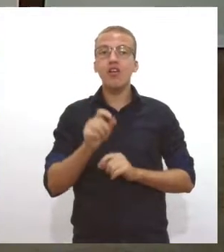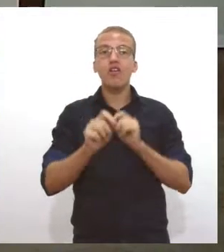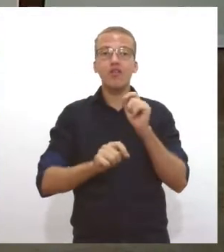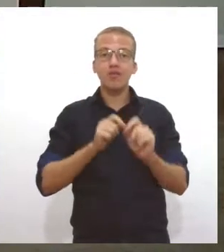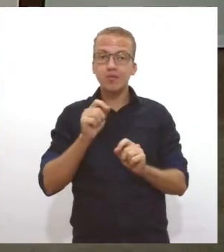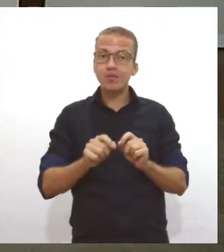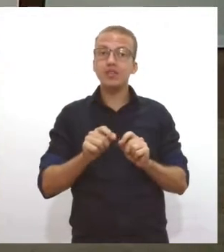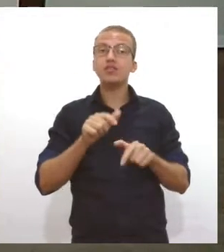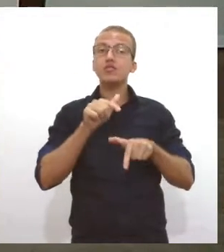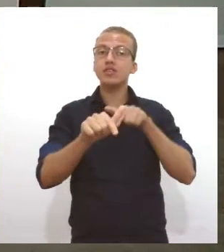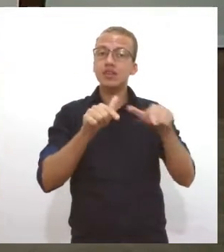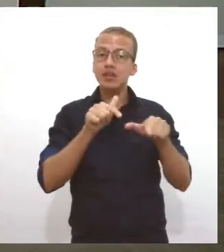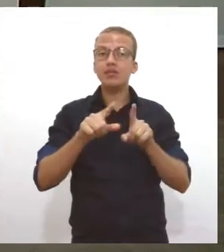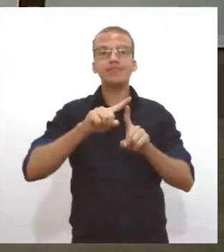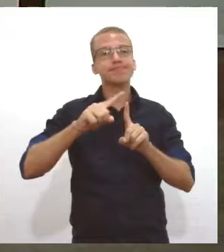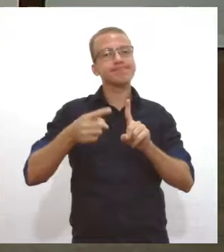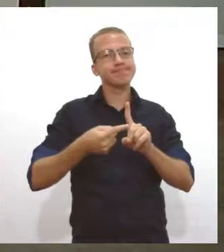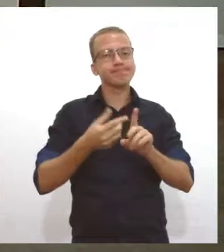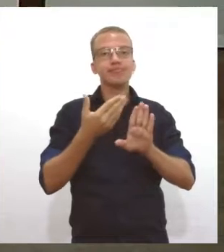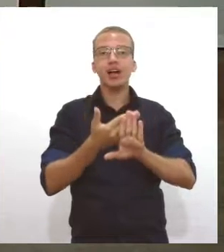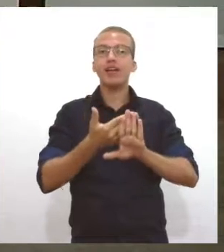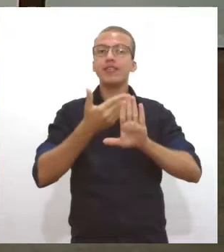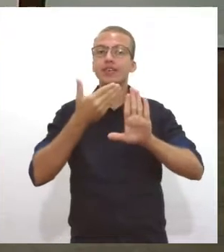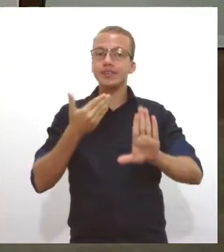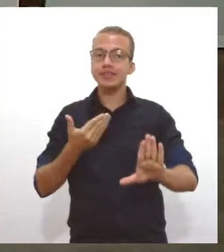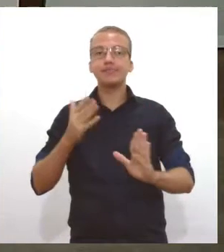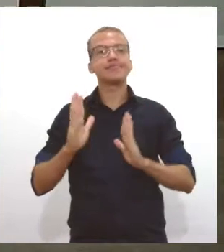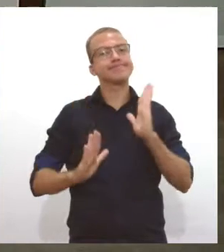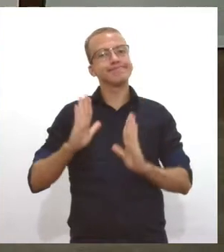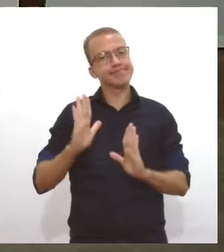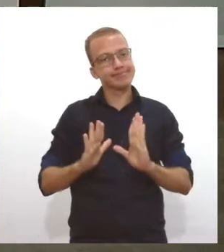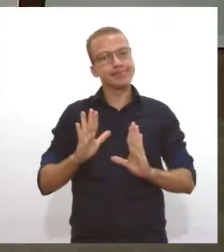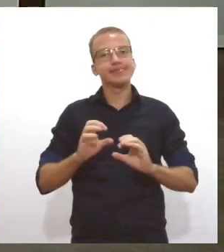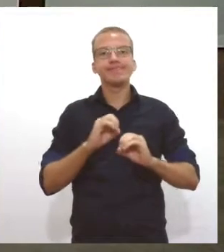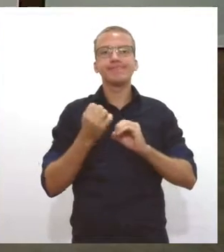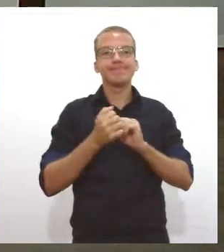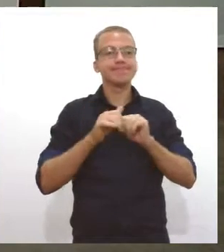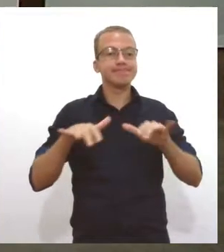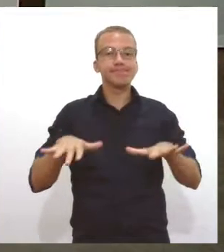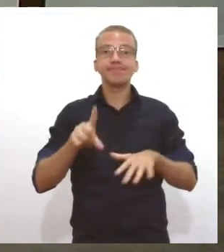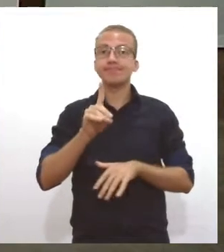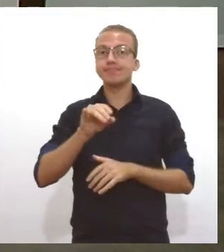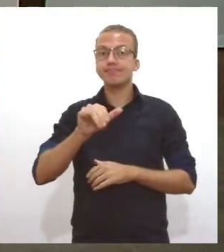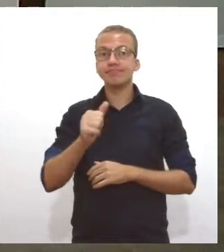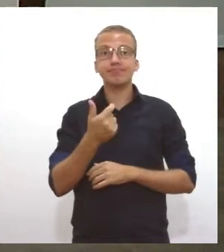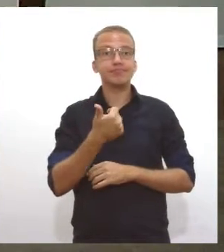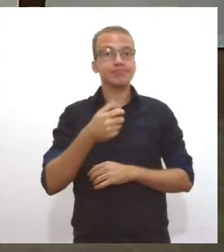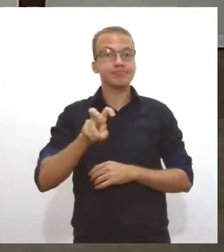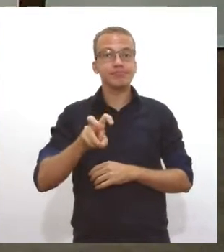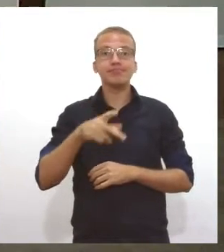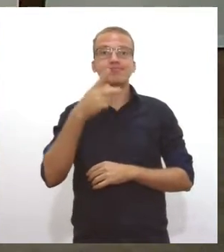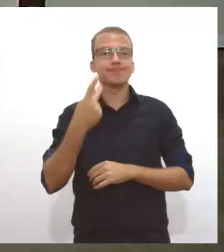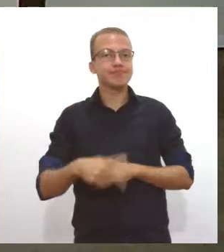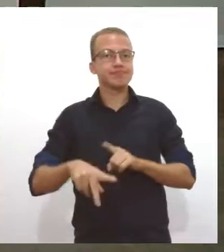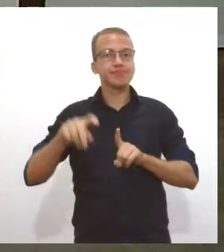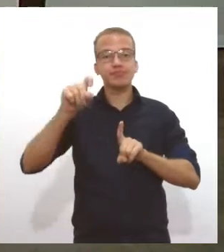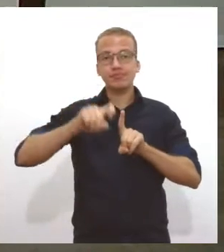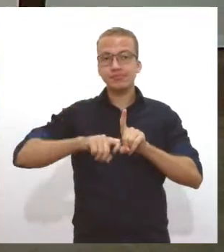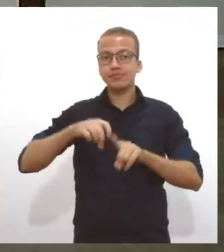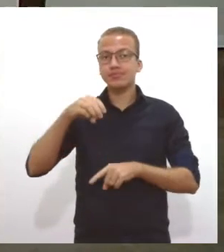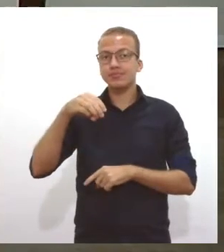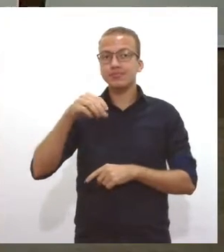trabalho presencial durante a pandemia no dia 15 deste mês o projeto teve a aprovação por